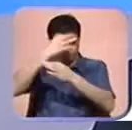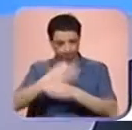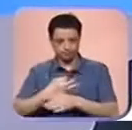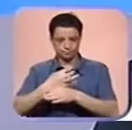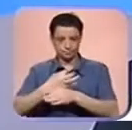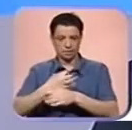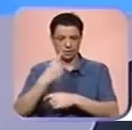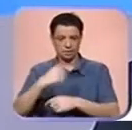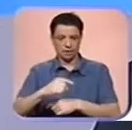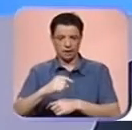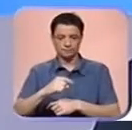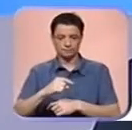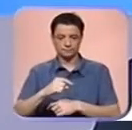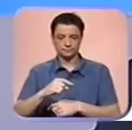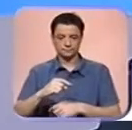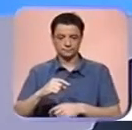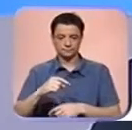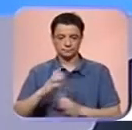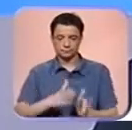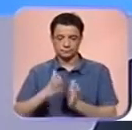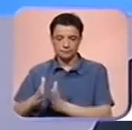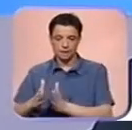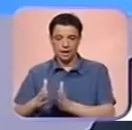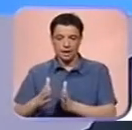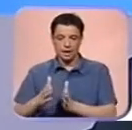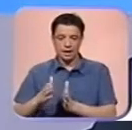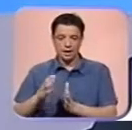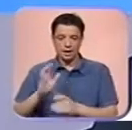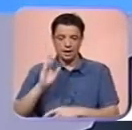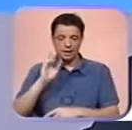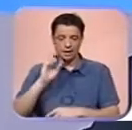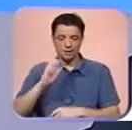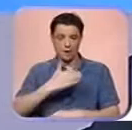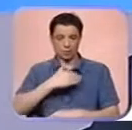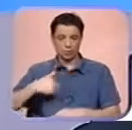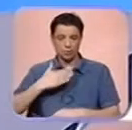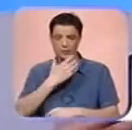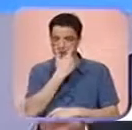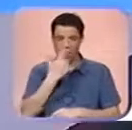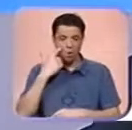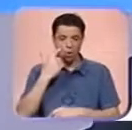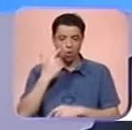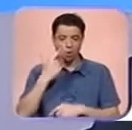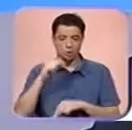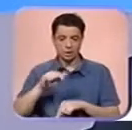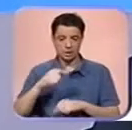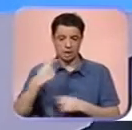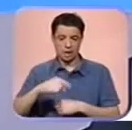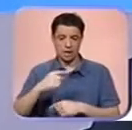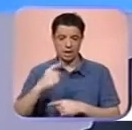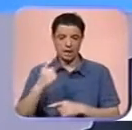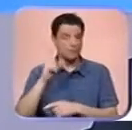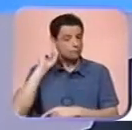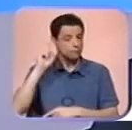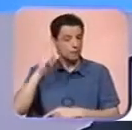com seriedade. Com mais rigor. Exatamente. Que é isso que deseja. Do ponto de vista da saúde dos olhos, esse é um dos aspectos, mas é sempre